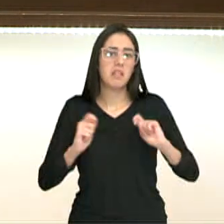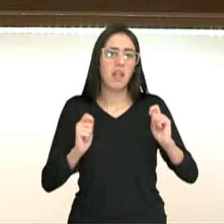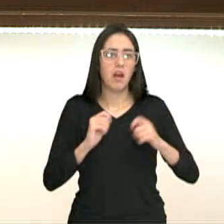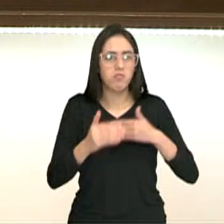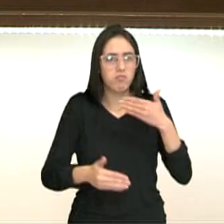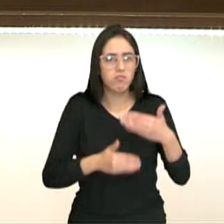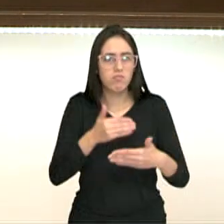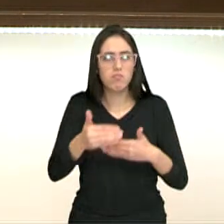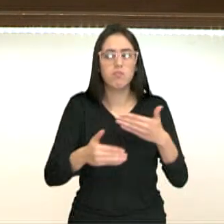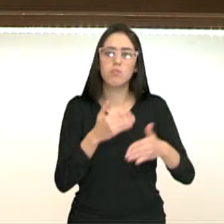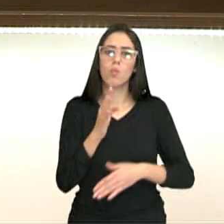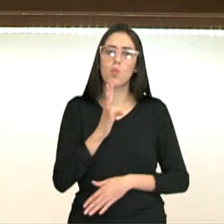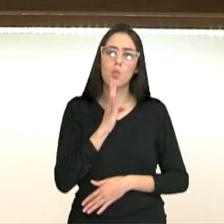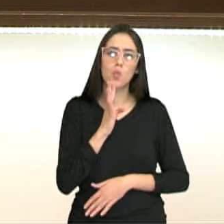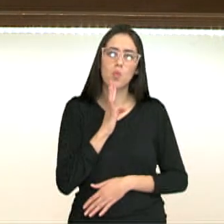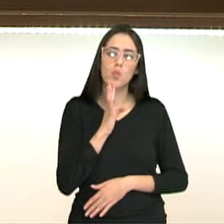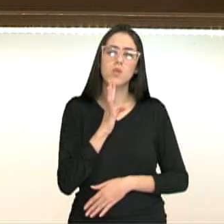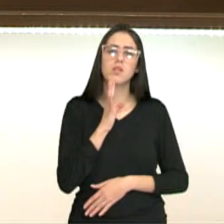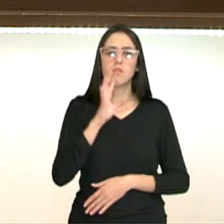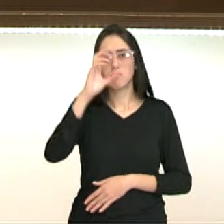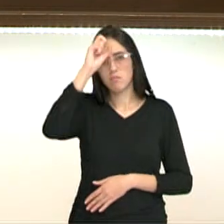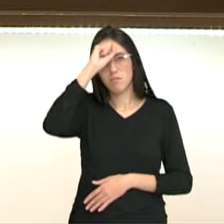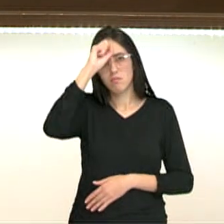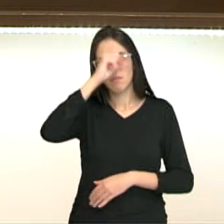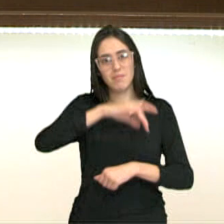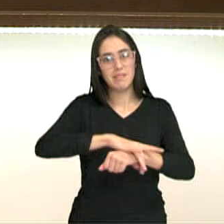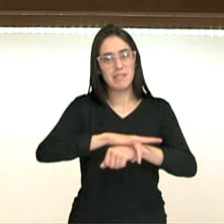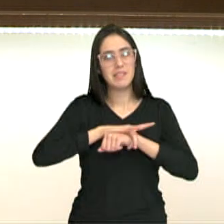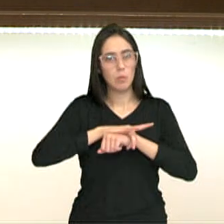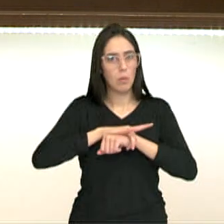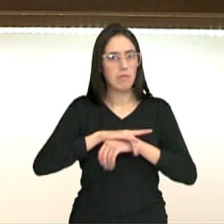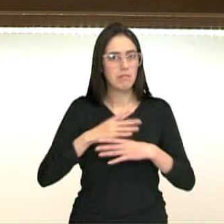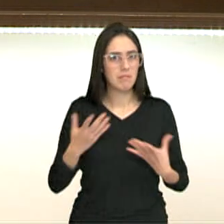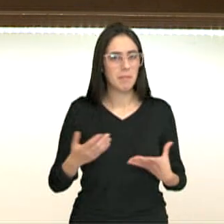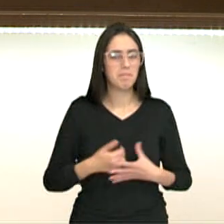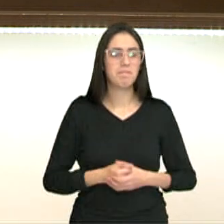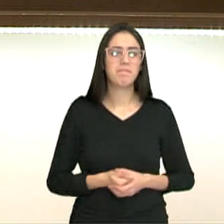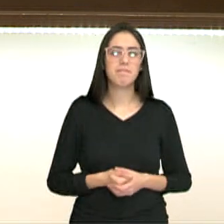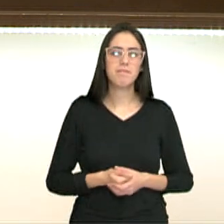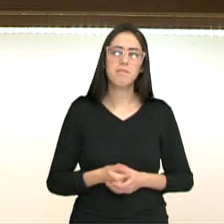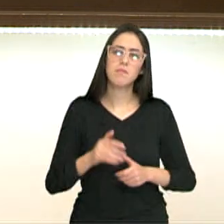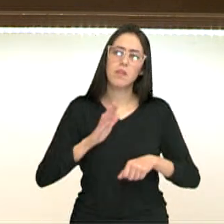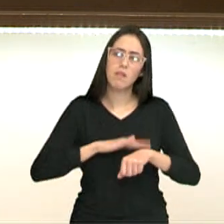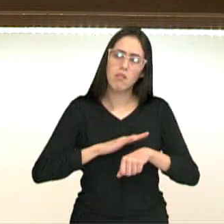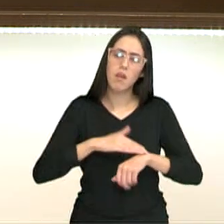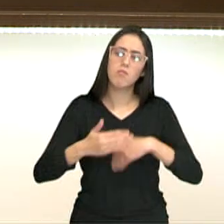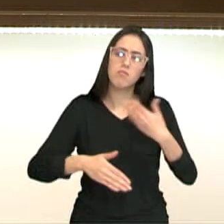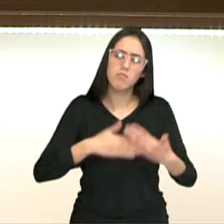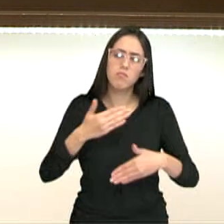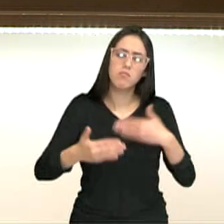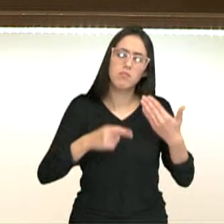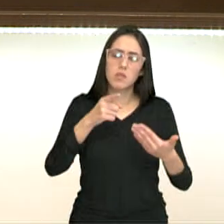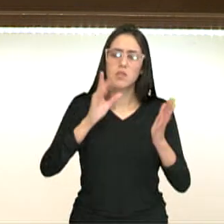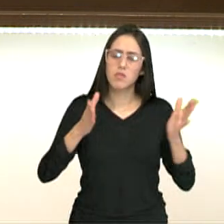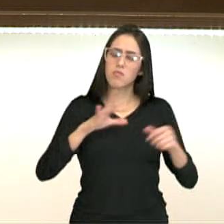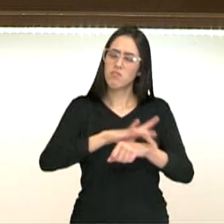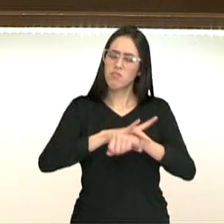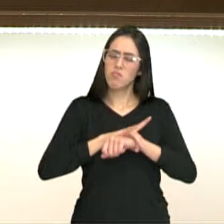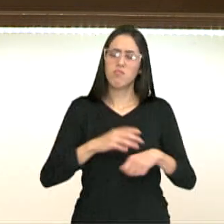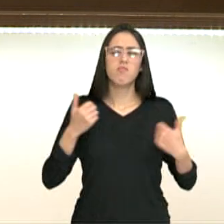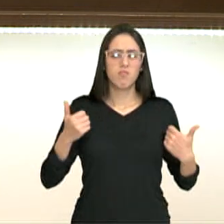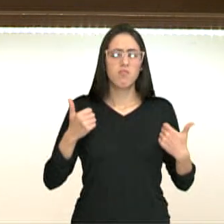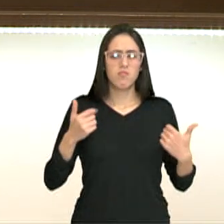nessa modalidade, nessa atividade com toda a segurança possível. Aí, com o tempo, quando vocês já se sentirem seguros,